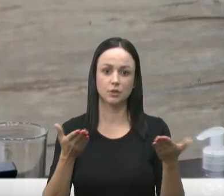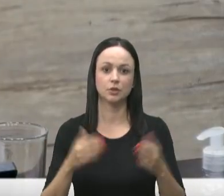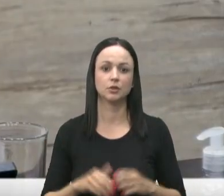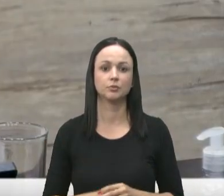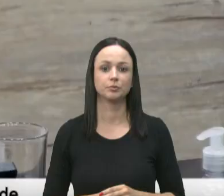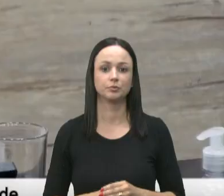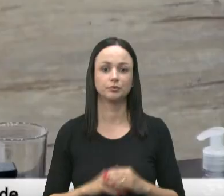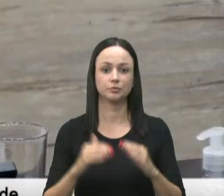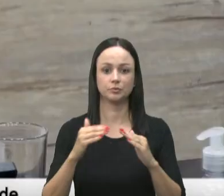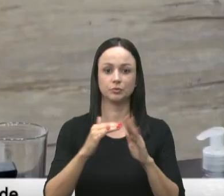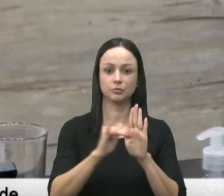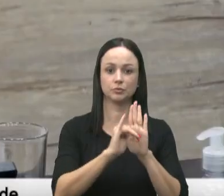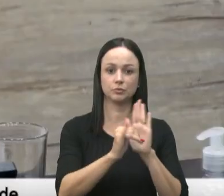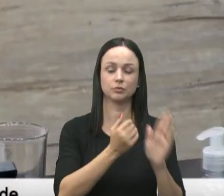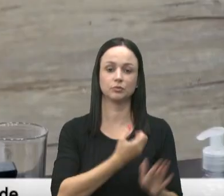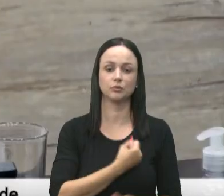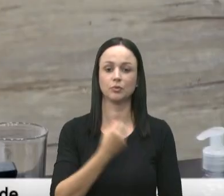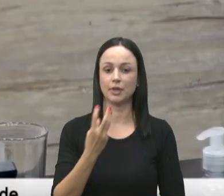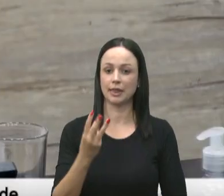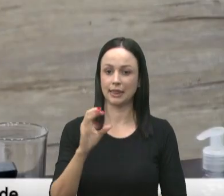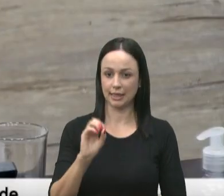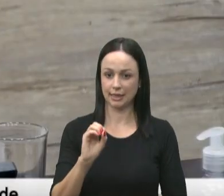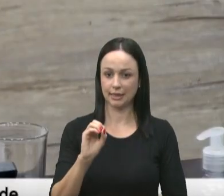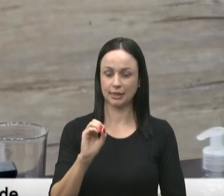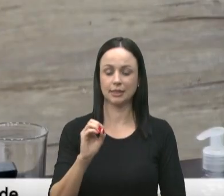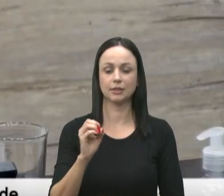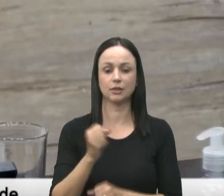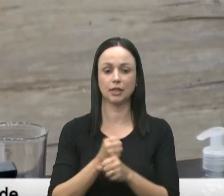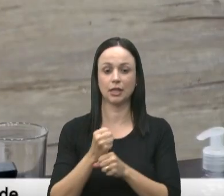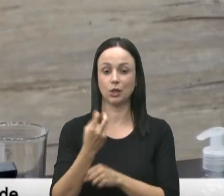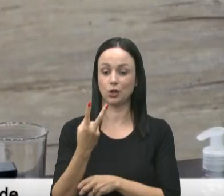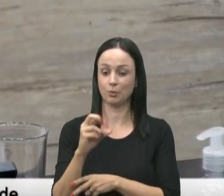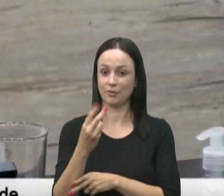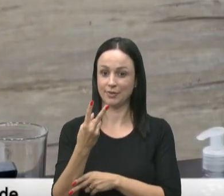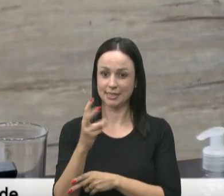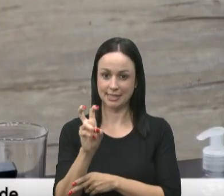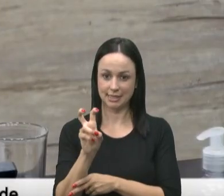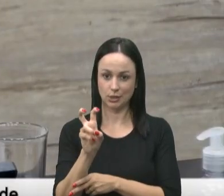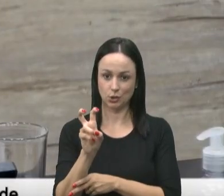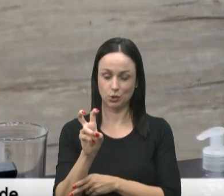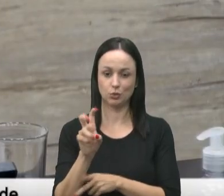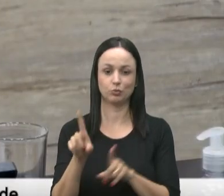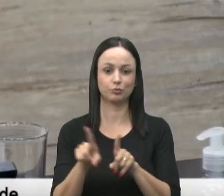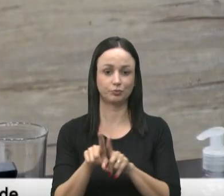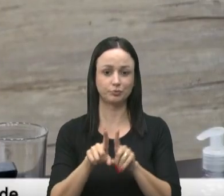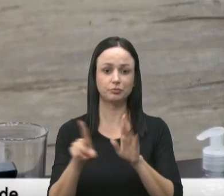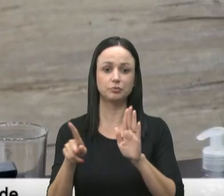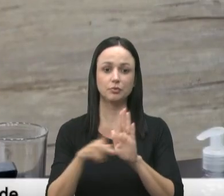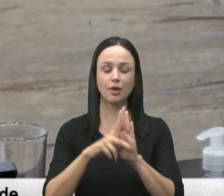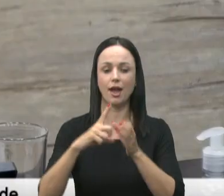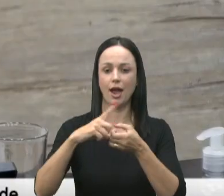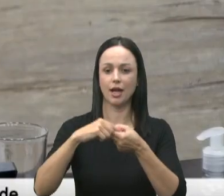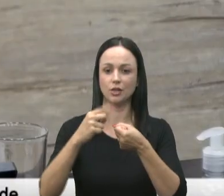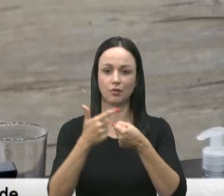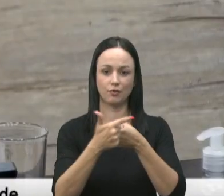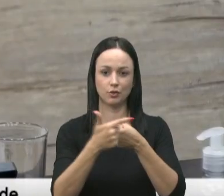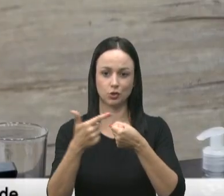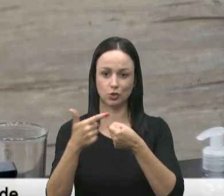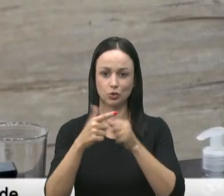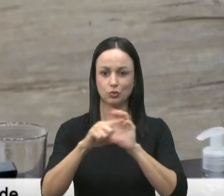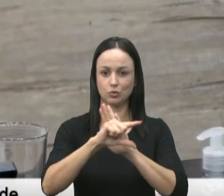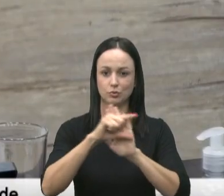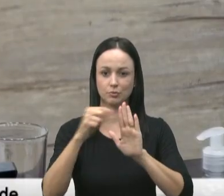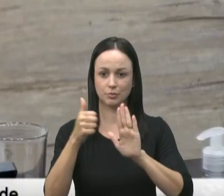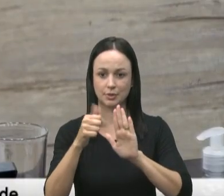De acordo com o edital número 30 de 2025, e com a prerrogativa do artigo 22, parágrafo 1º,